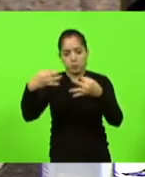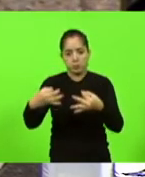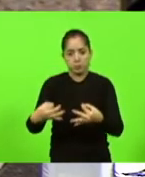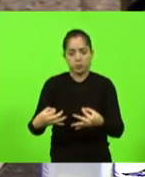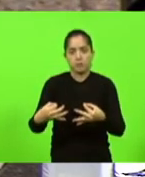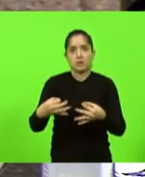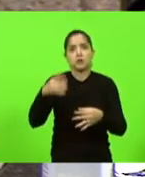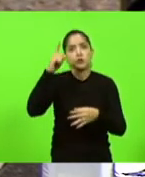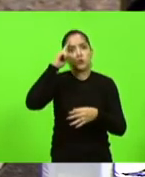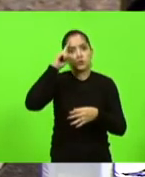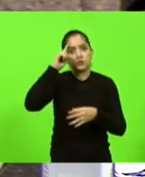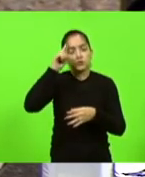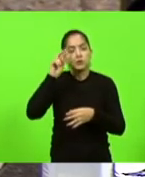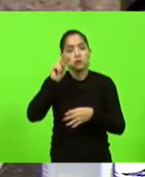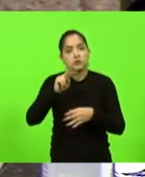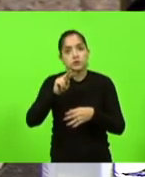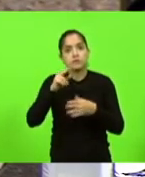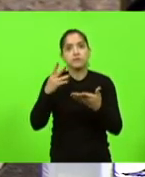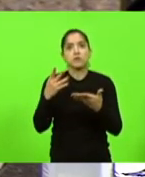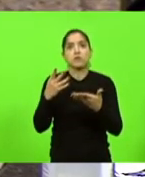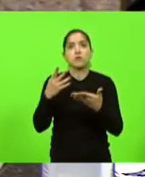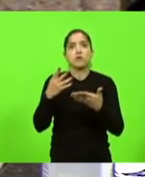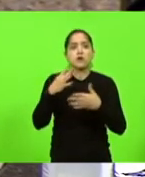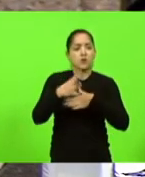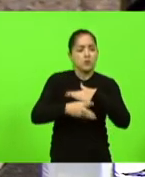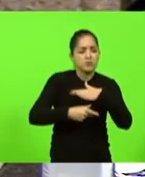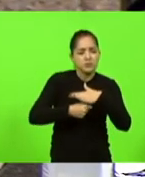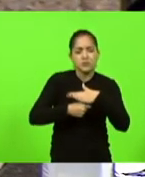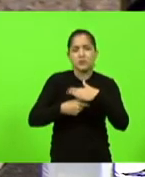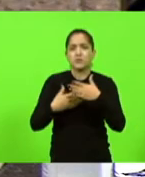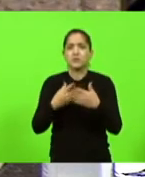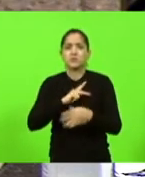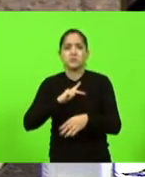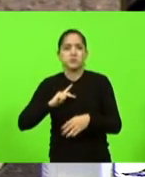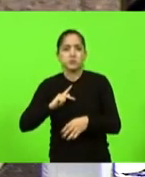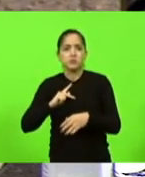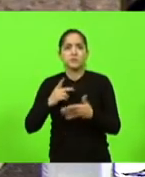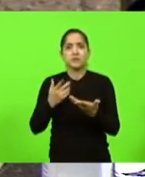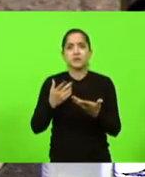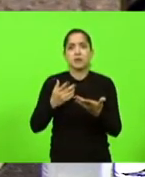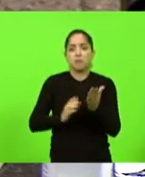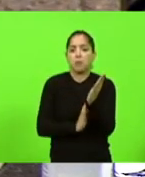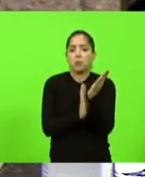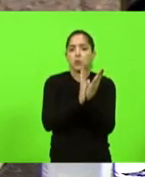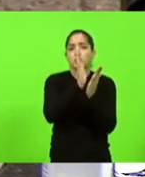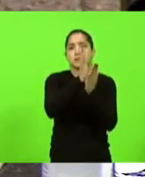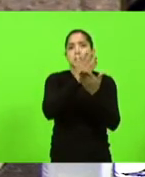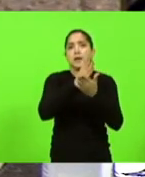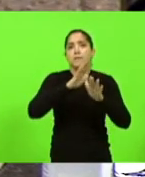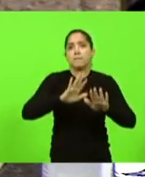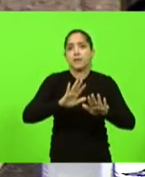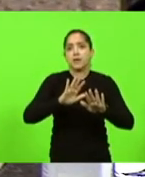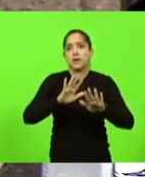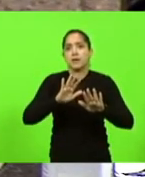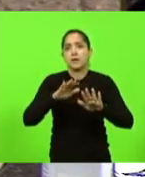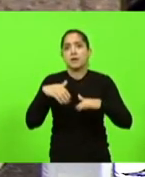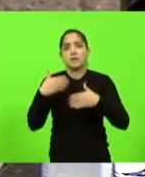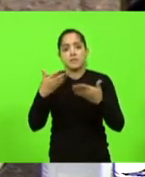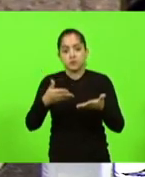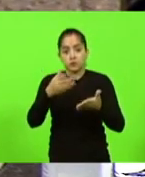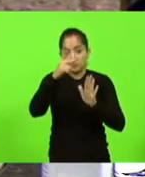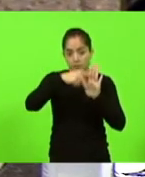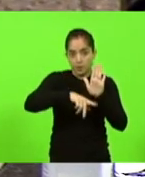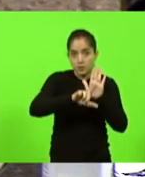diariamente corrupções acontecendo no meio público. Falam aqui em desburocratização, mas quando passa aqui projetos que